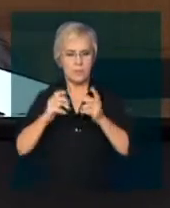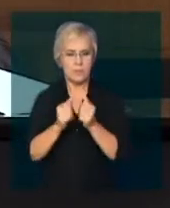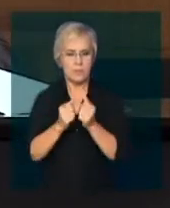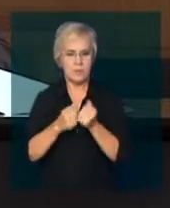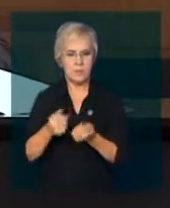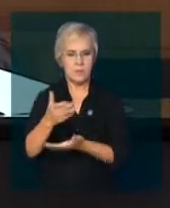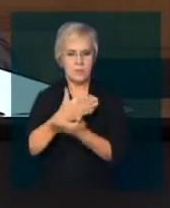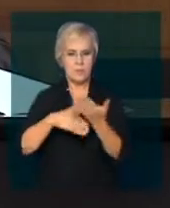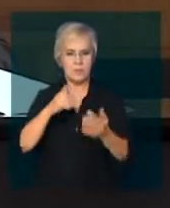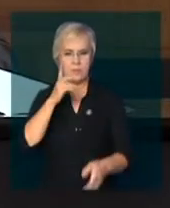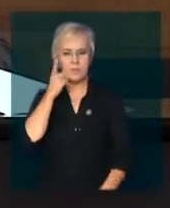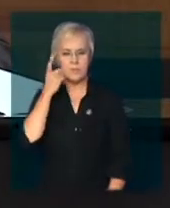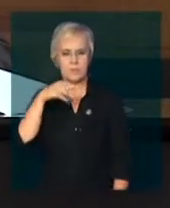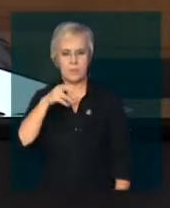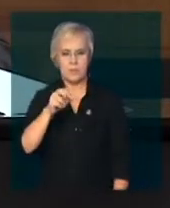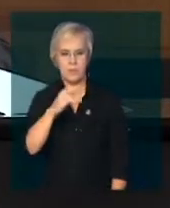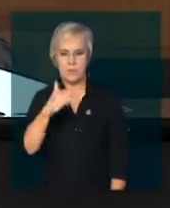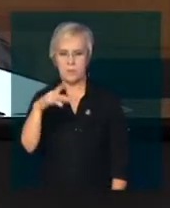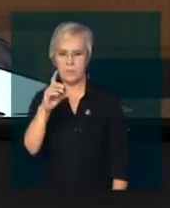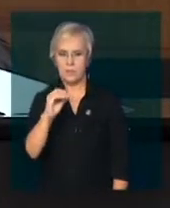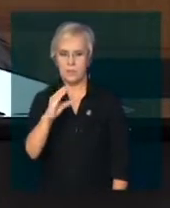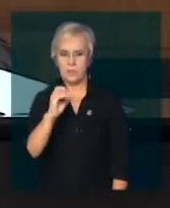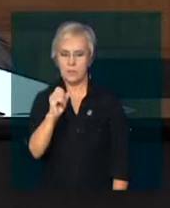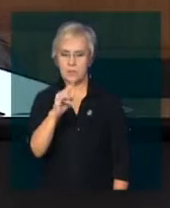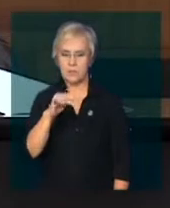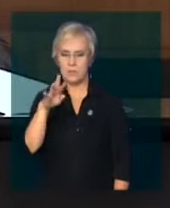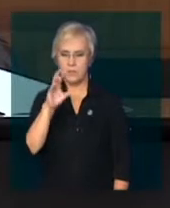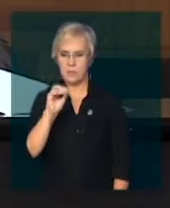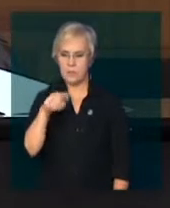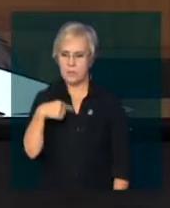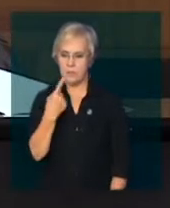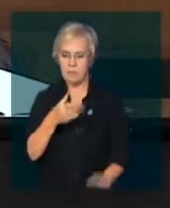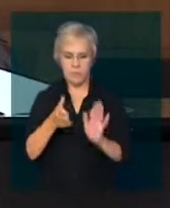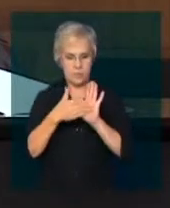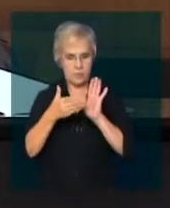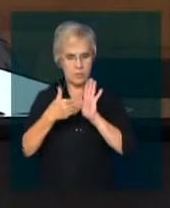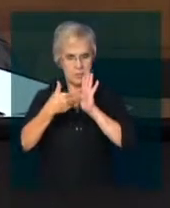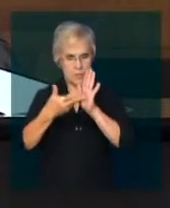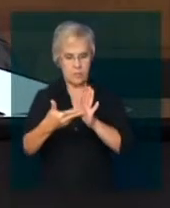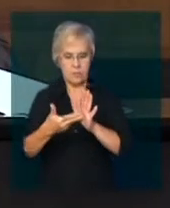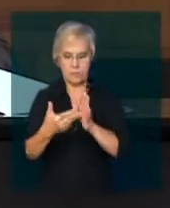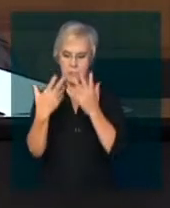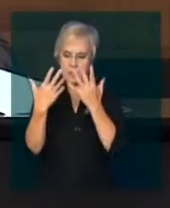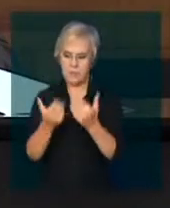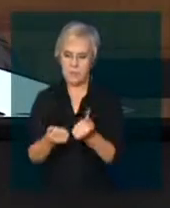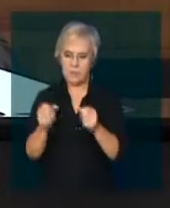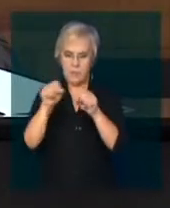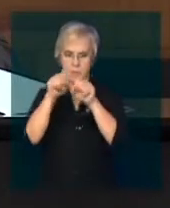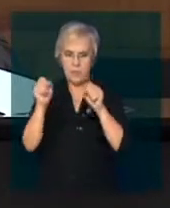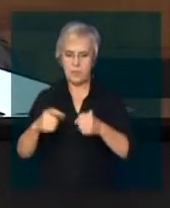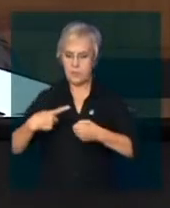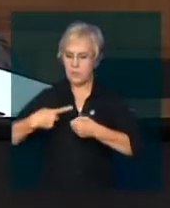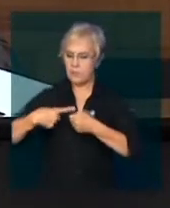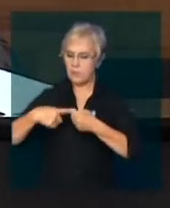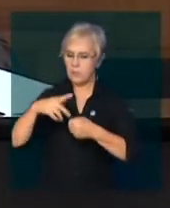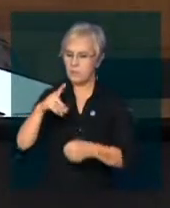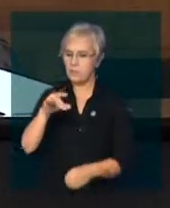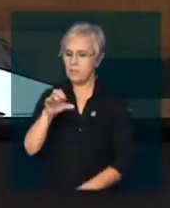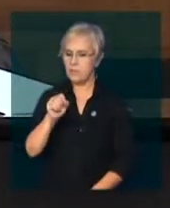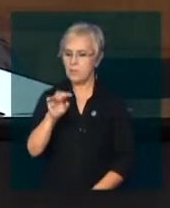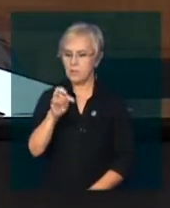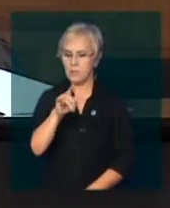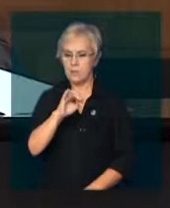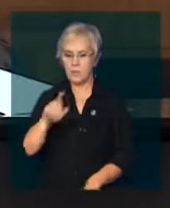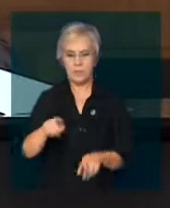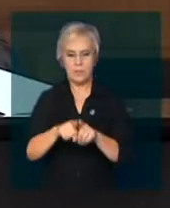ilustre deputado Marcelo Castro, nossas propostas. Adoção do sistema distrital misto, fim das